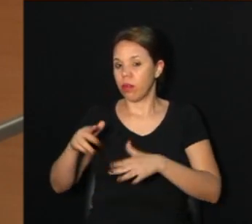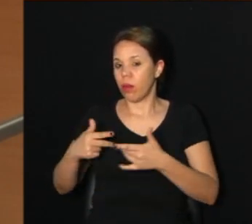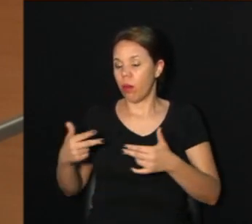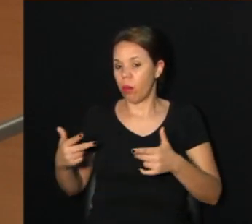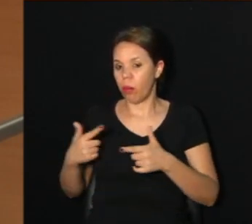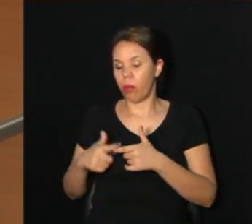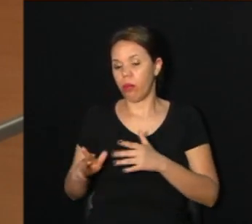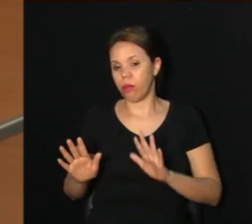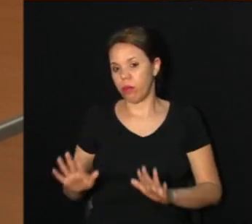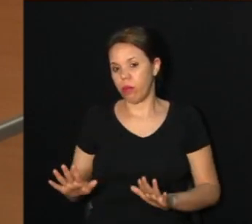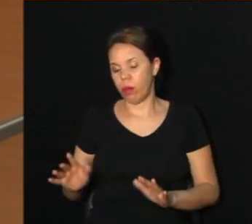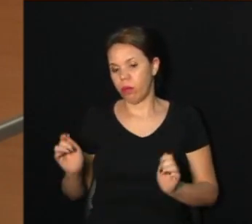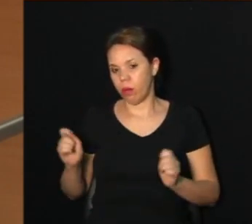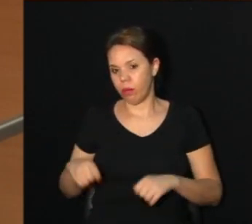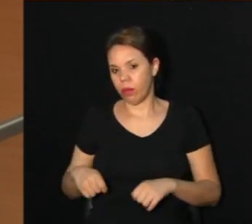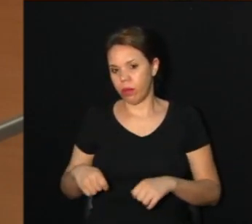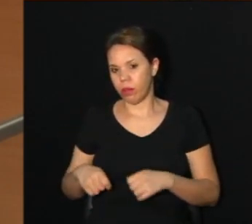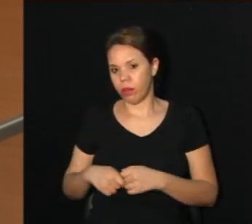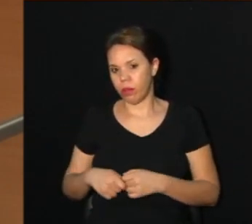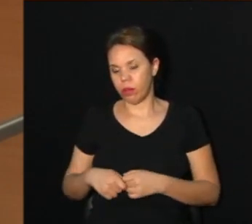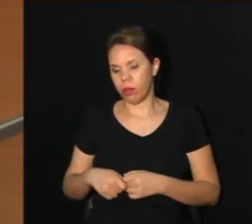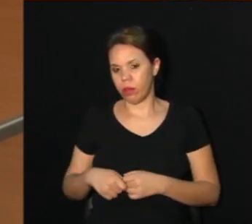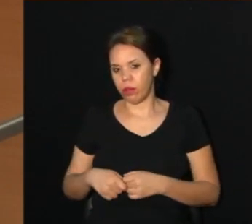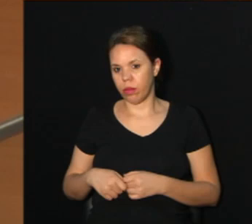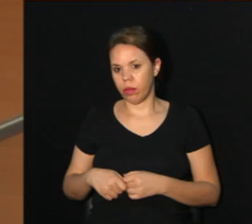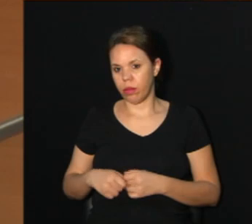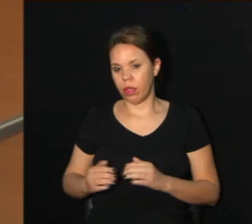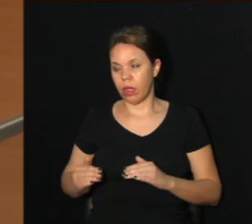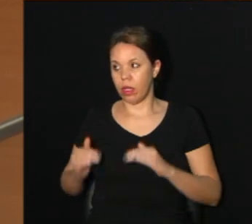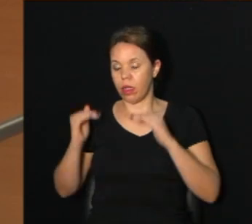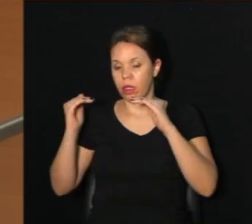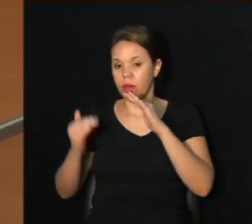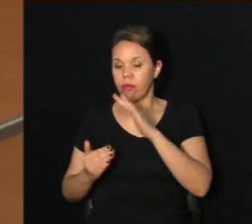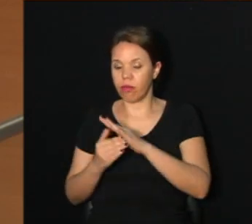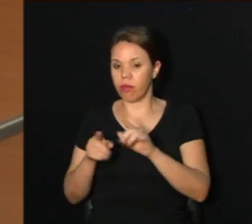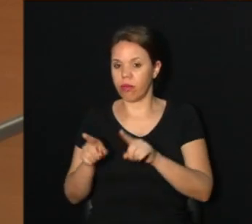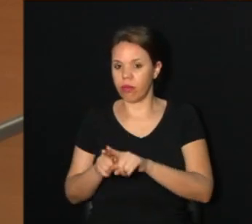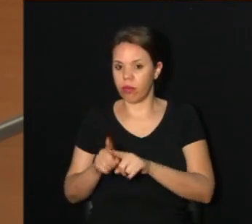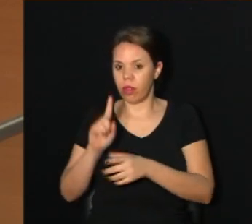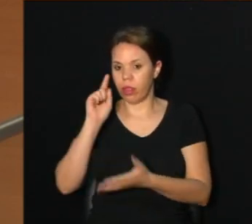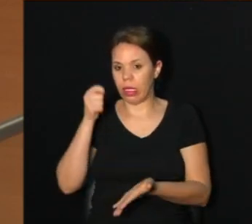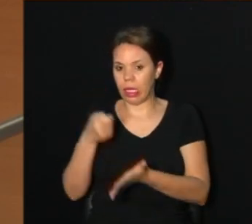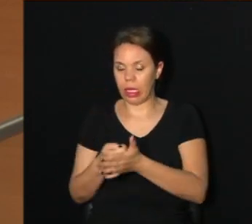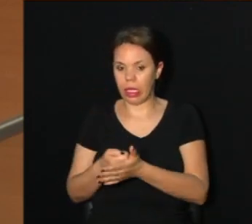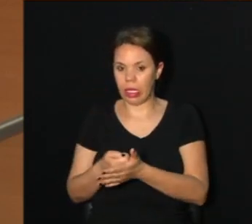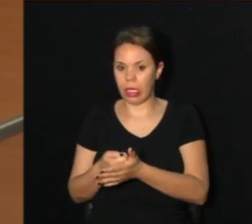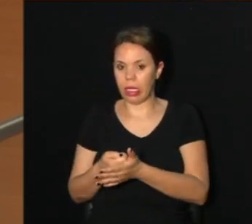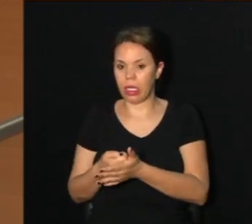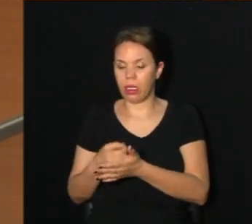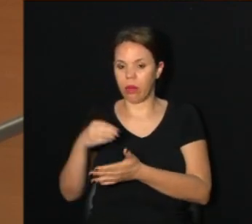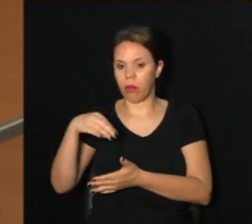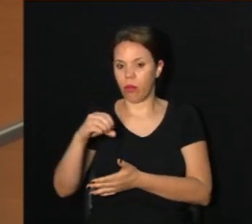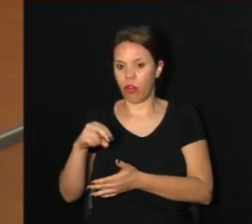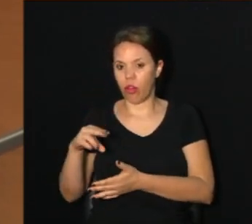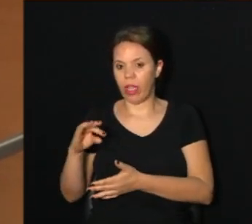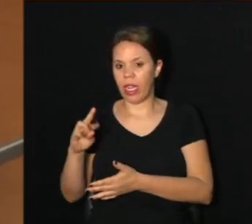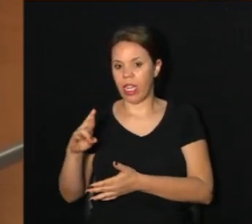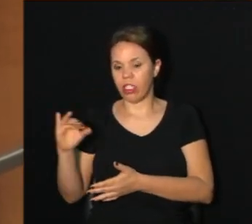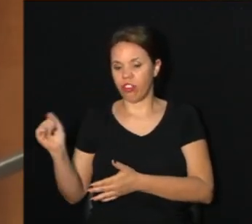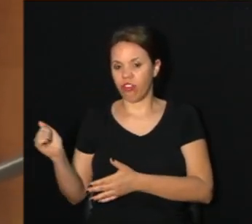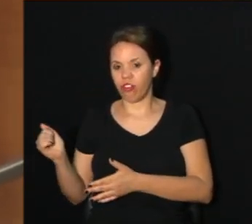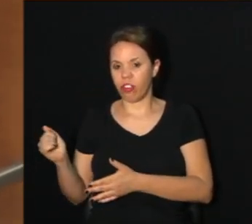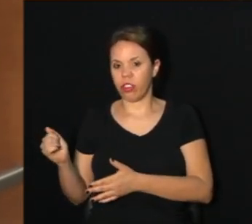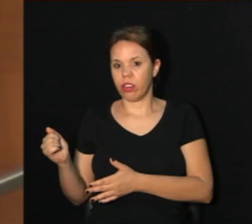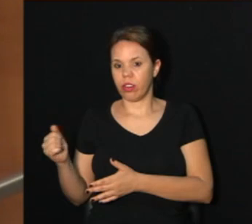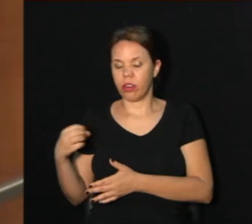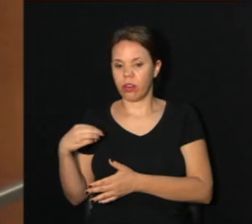grande, corta-se em cima, lá naquele teto lá em cima, dado pela decisão monocrática do ministro